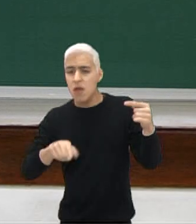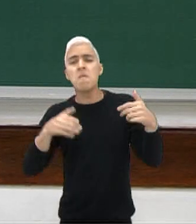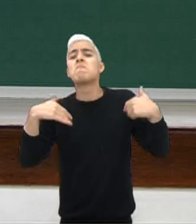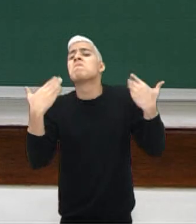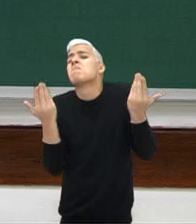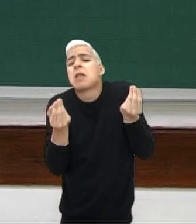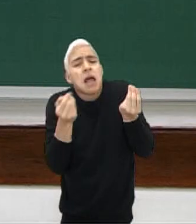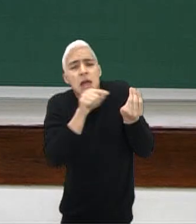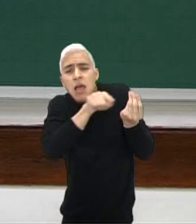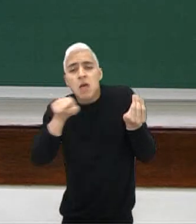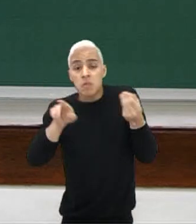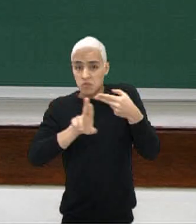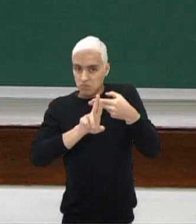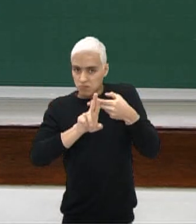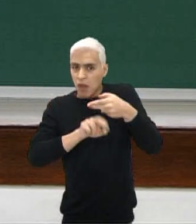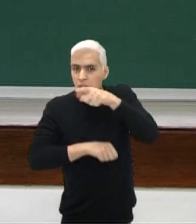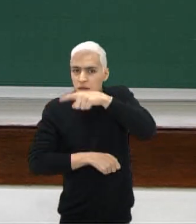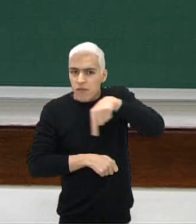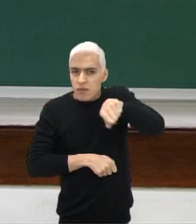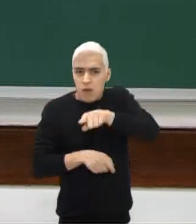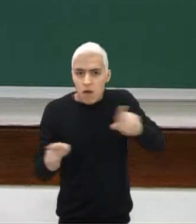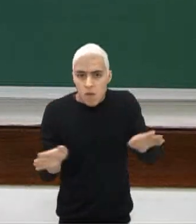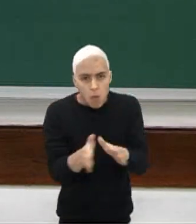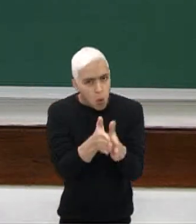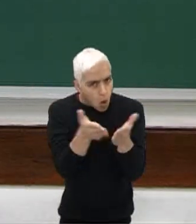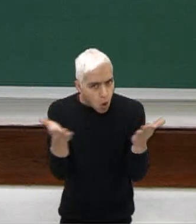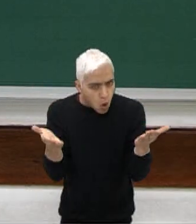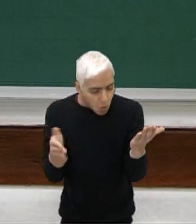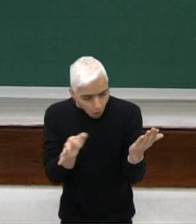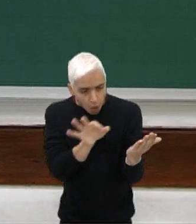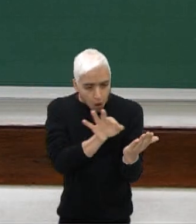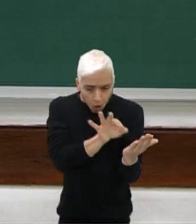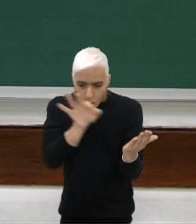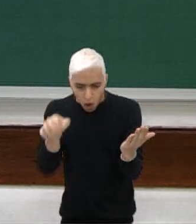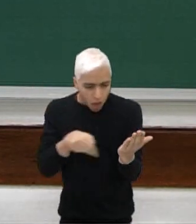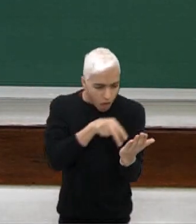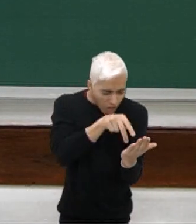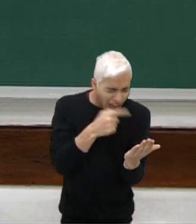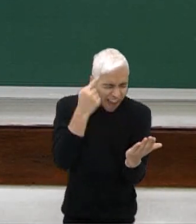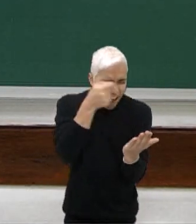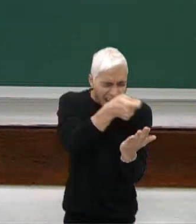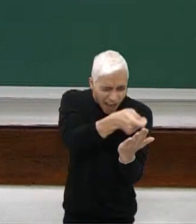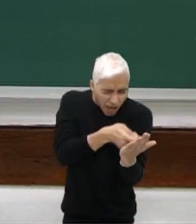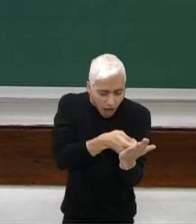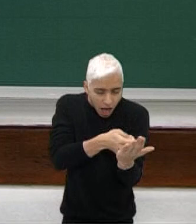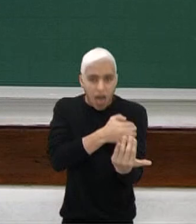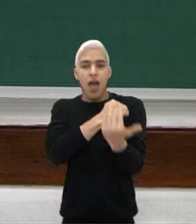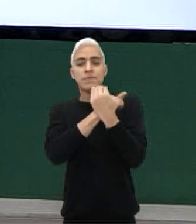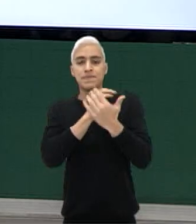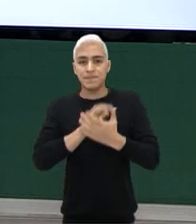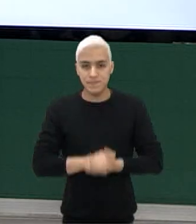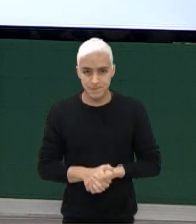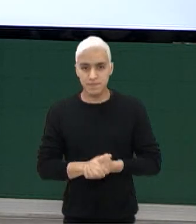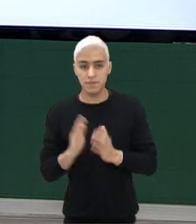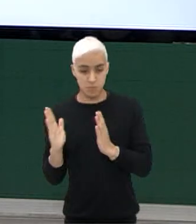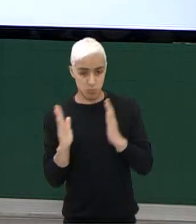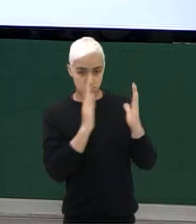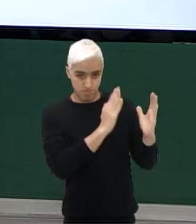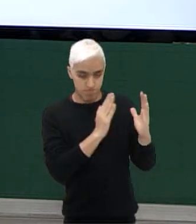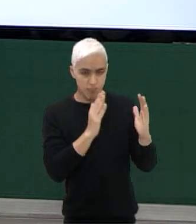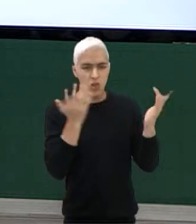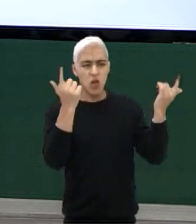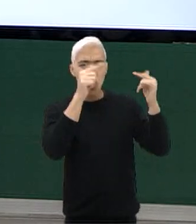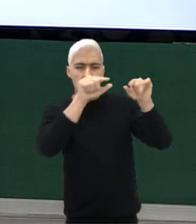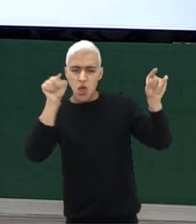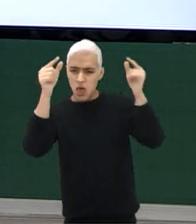funções. Uma dica, volte aí no seu caderno, veja as suas anotações. Em todos os casos, a oração subordinada